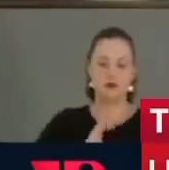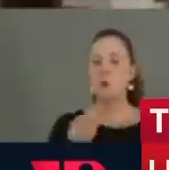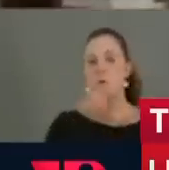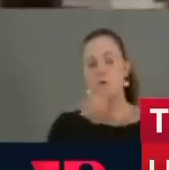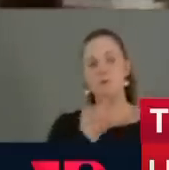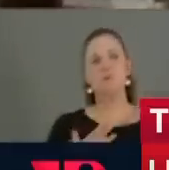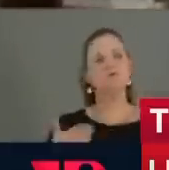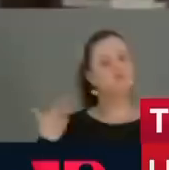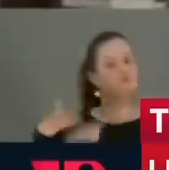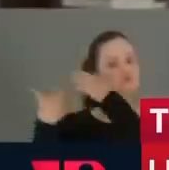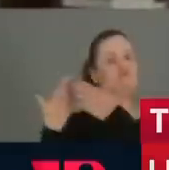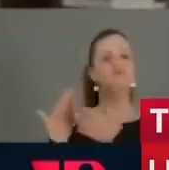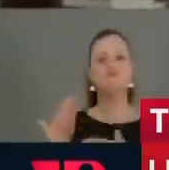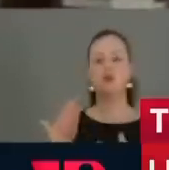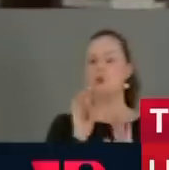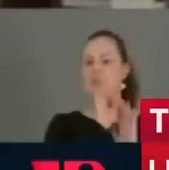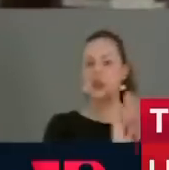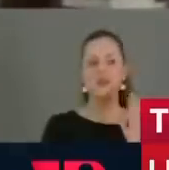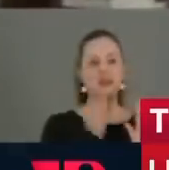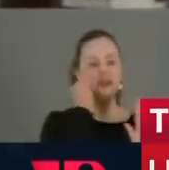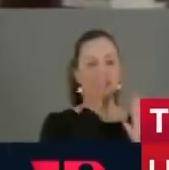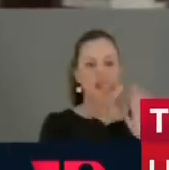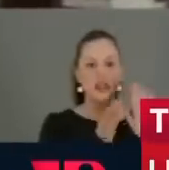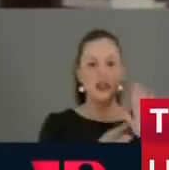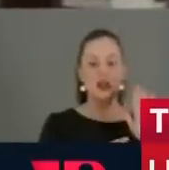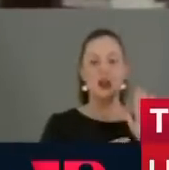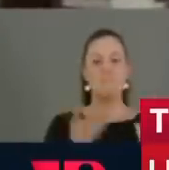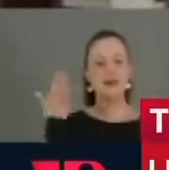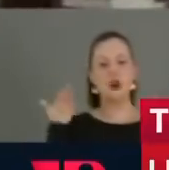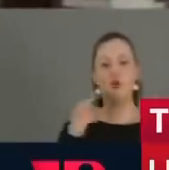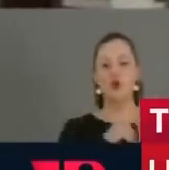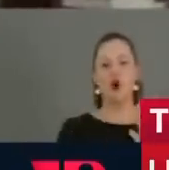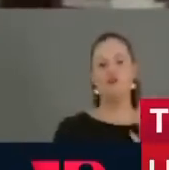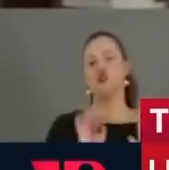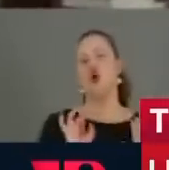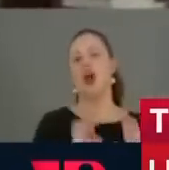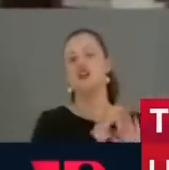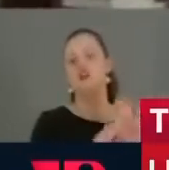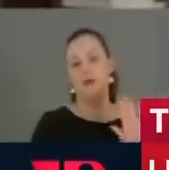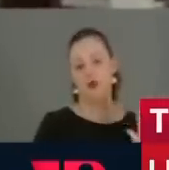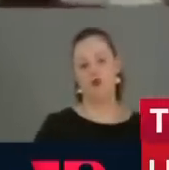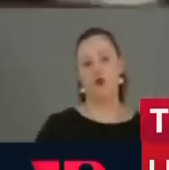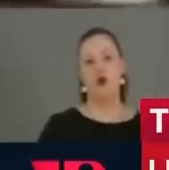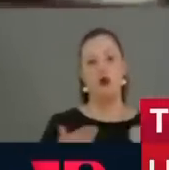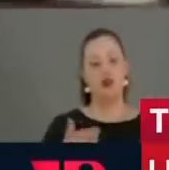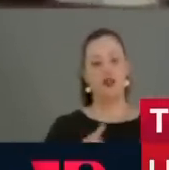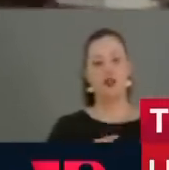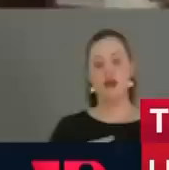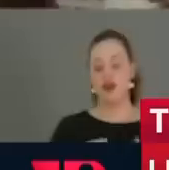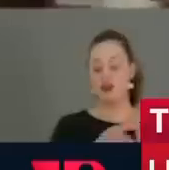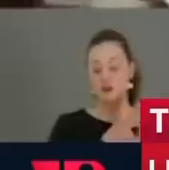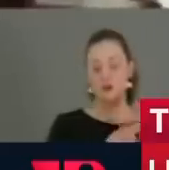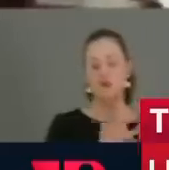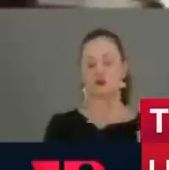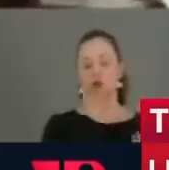impeachment. Lewandowski é presidente do colegiado, que originalmente encerraria as atividades no dia 19 de